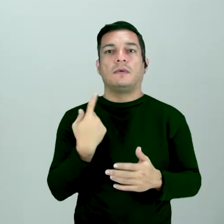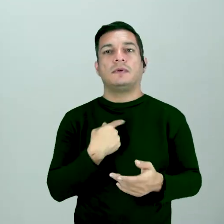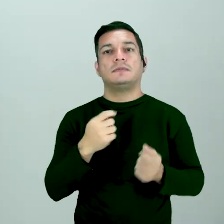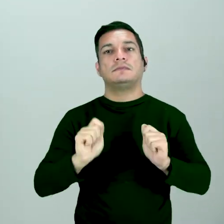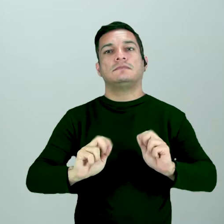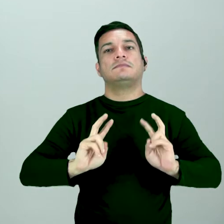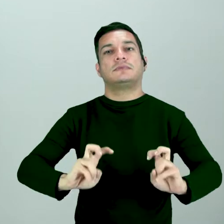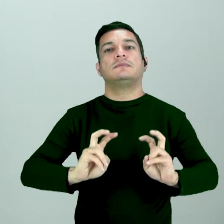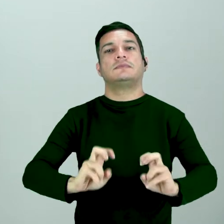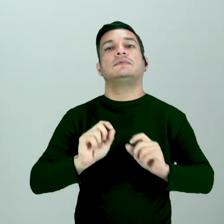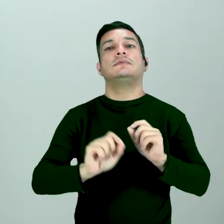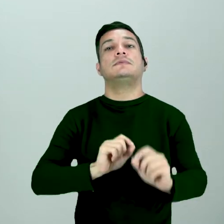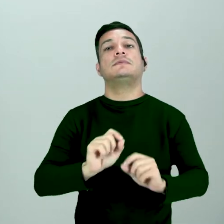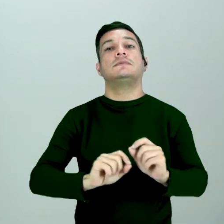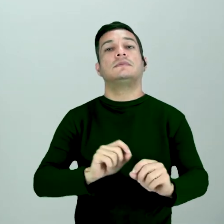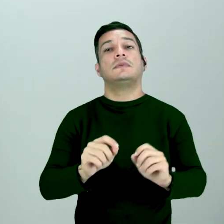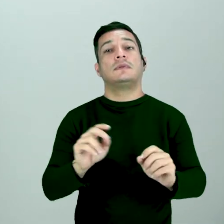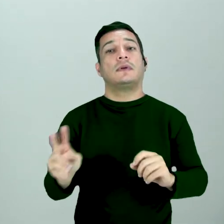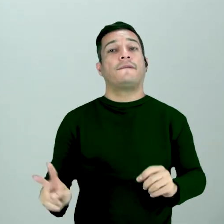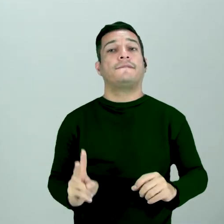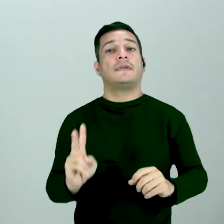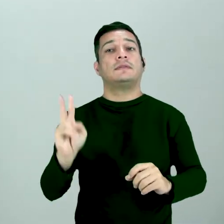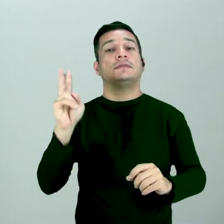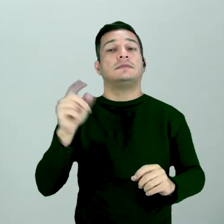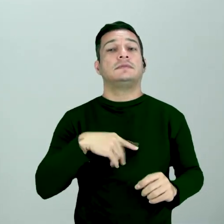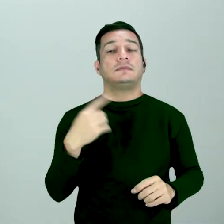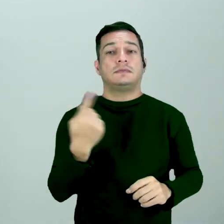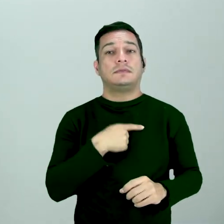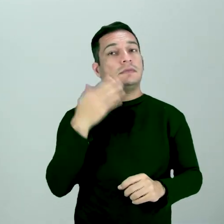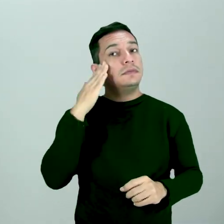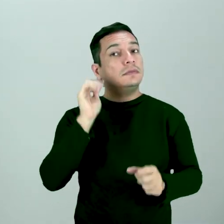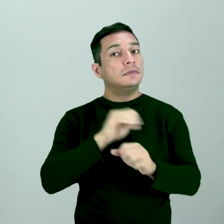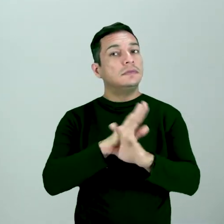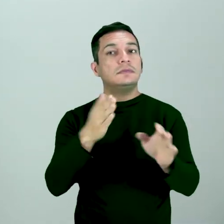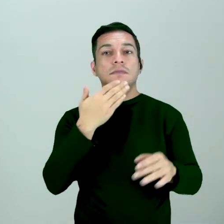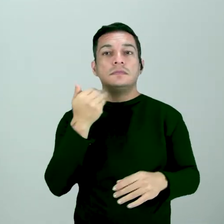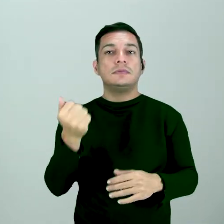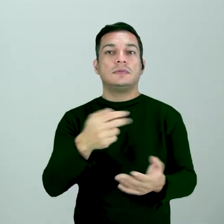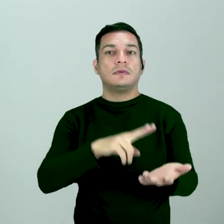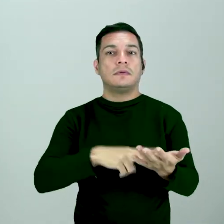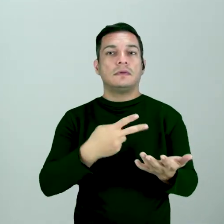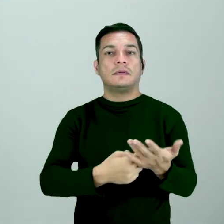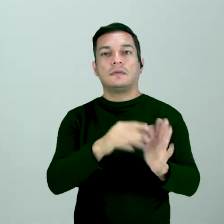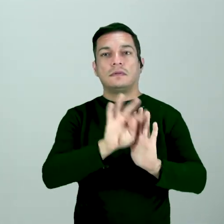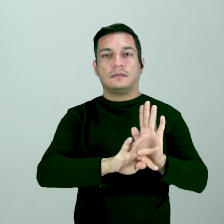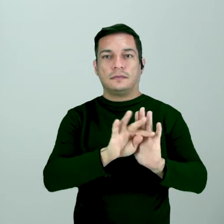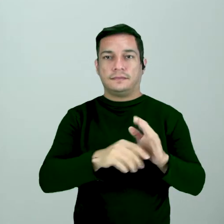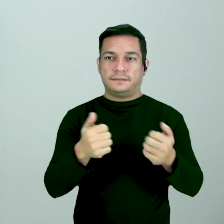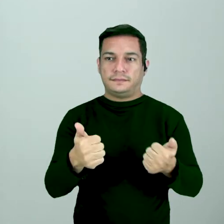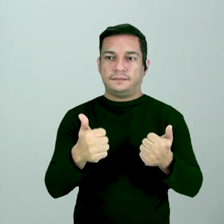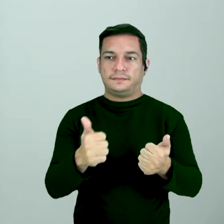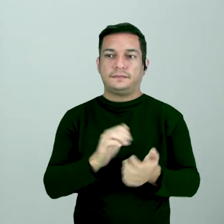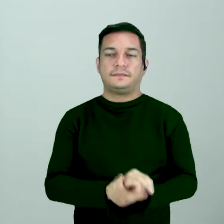né, nós temos que observar esses valores para a gente poder interpretar melhor os textos, certo?